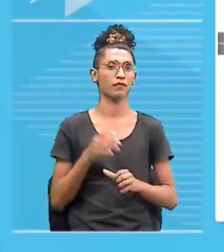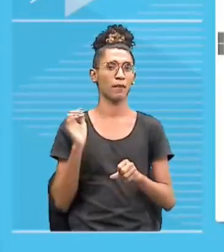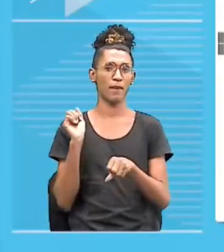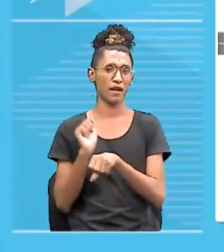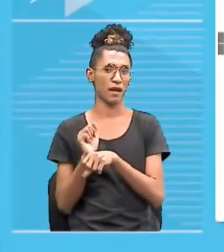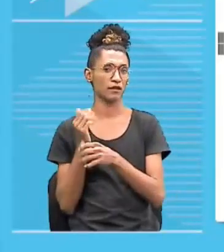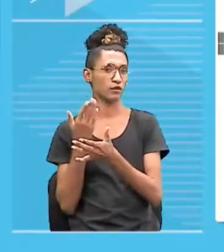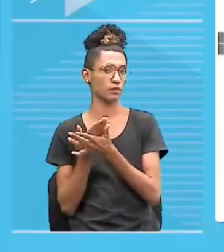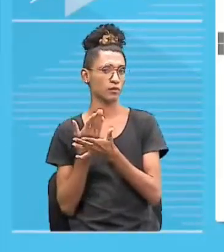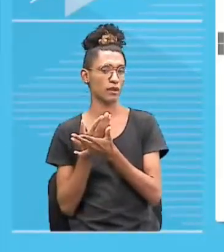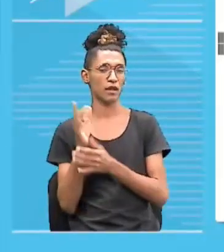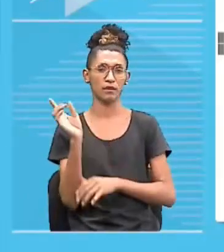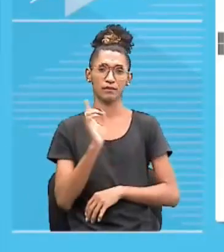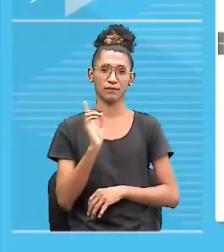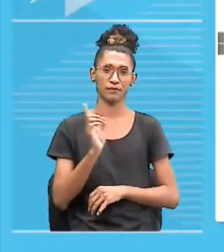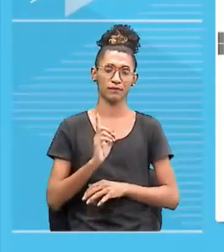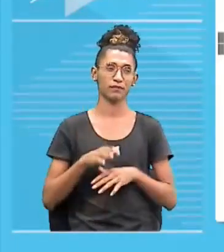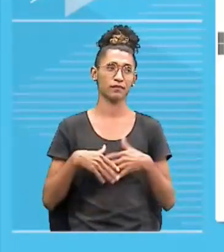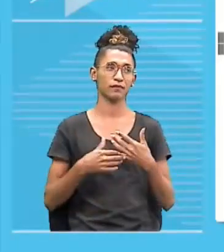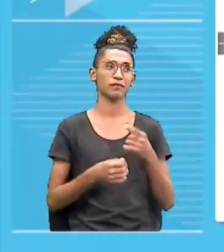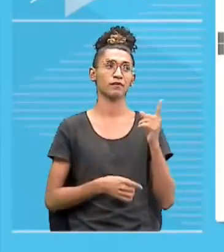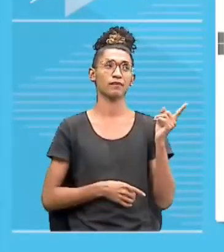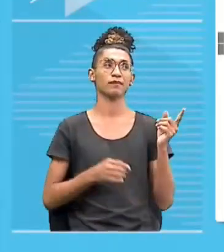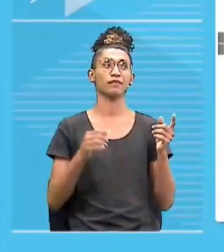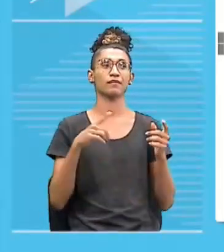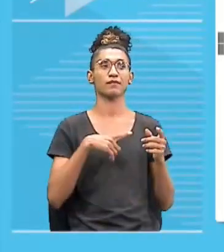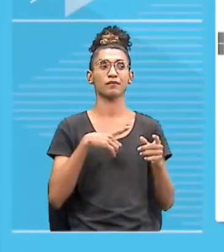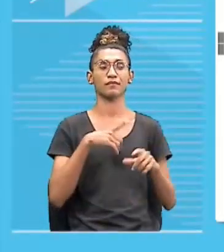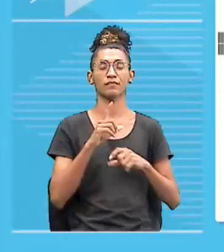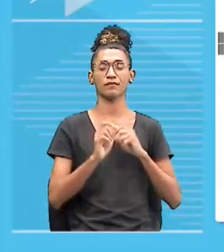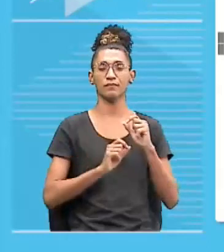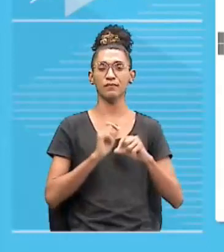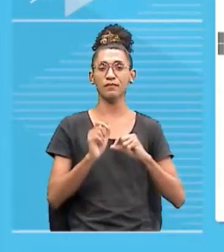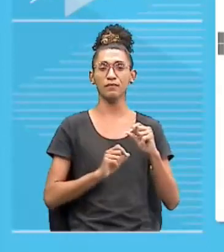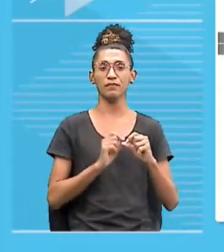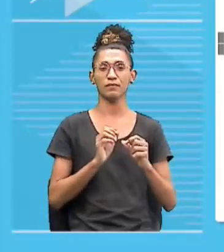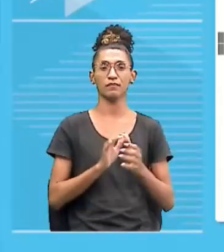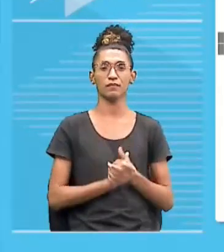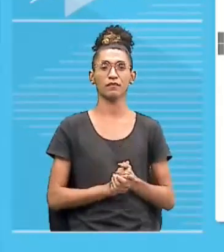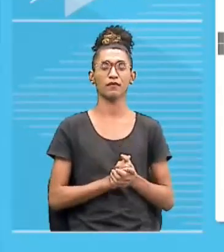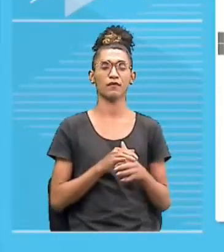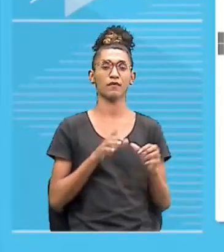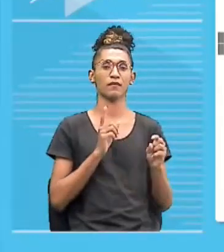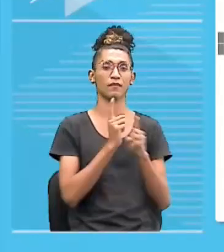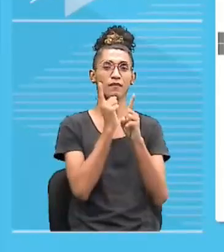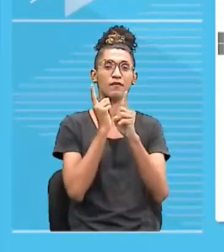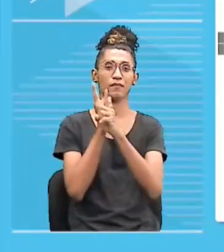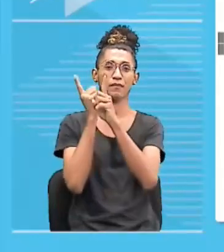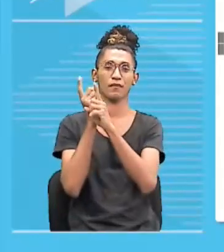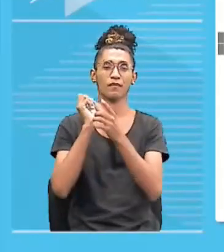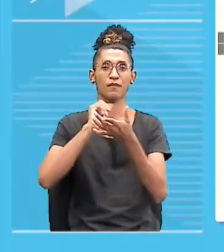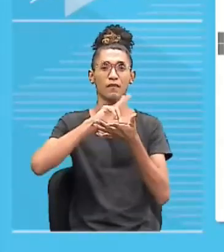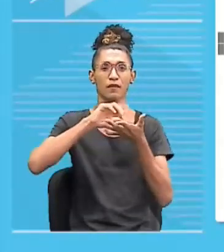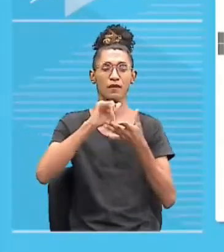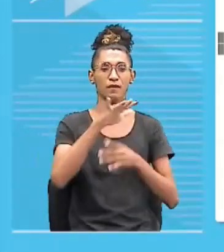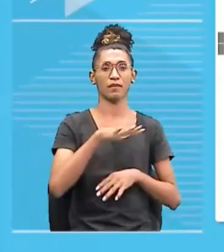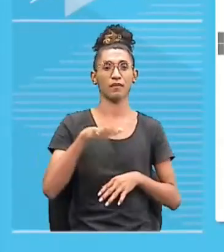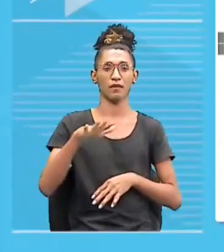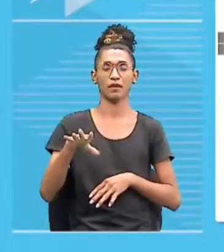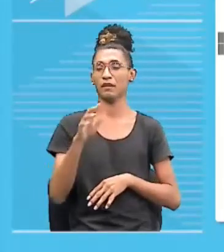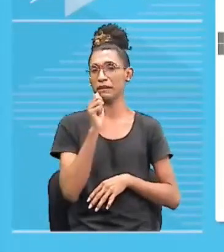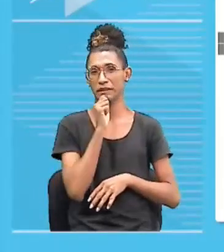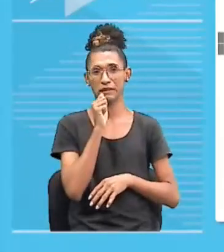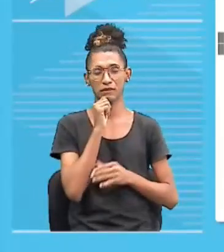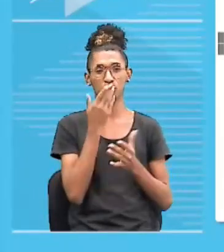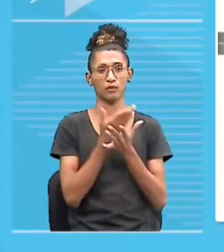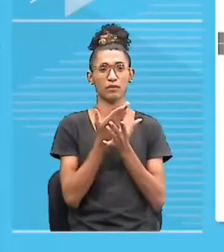de estudar. Mas eles terão de lidar cada vez mais com áreas sobre as quais não estudaram